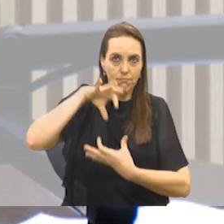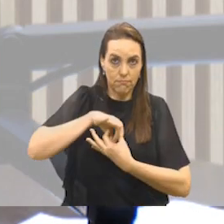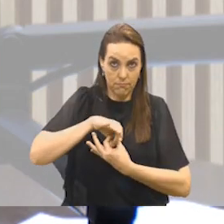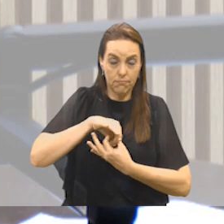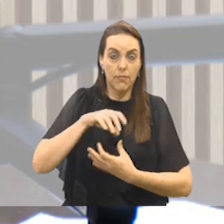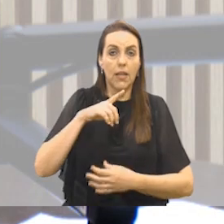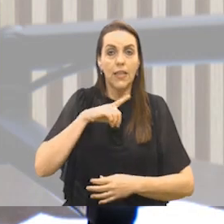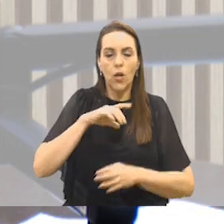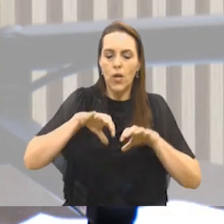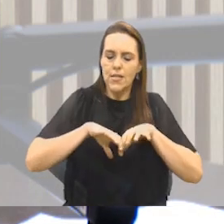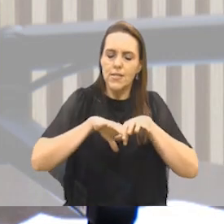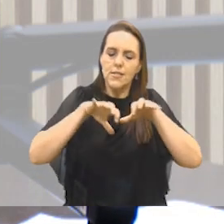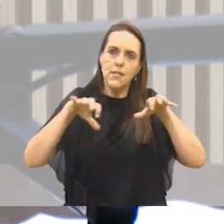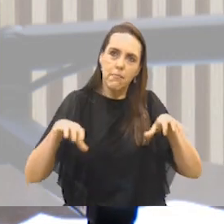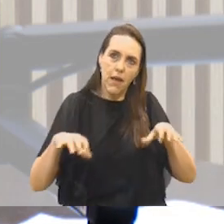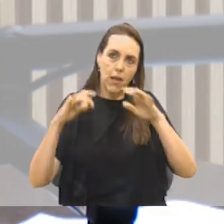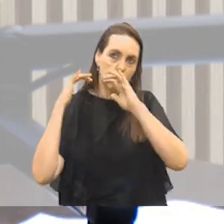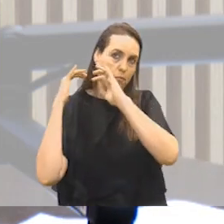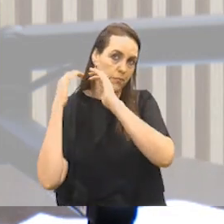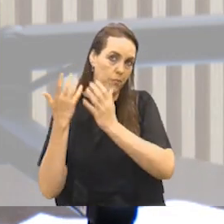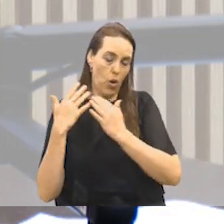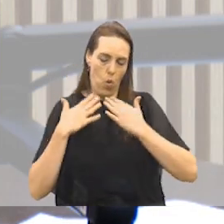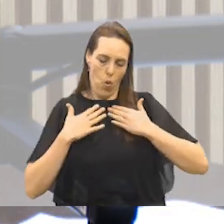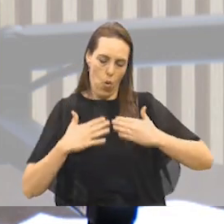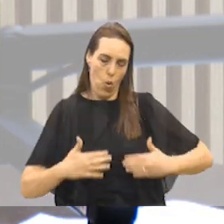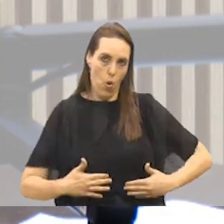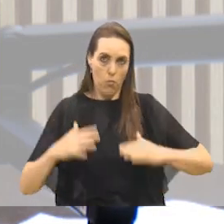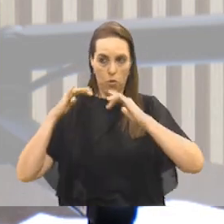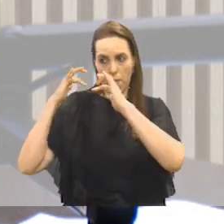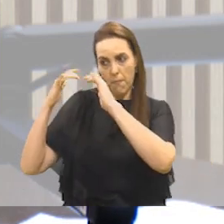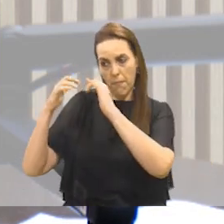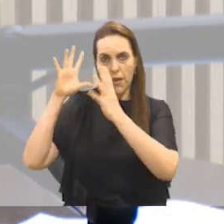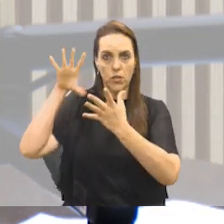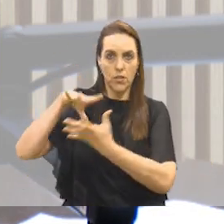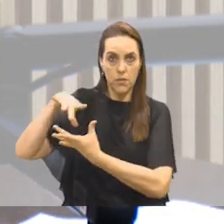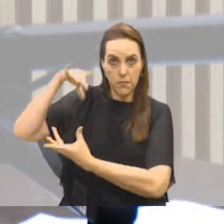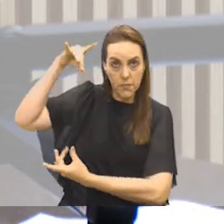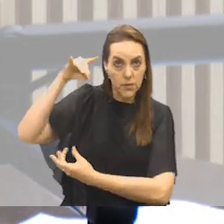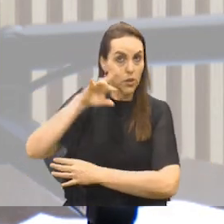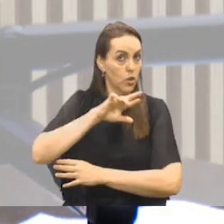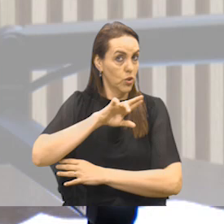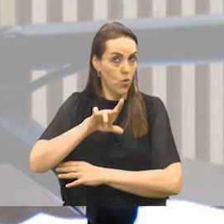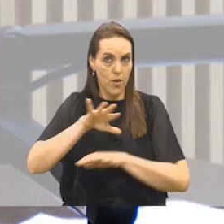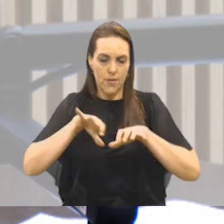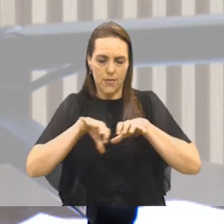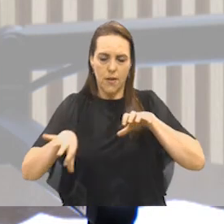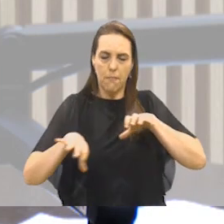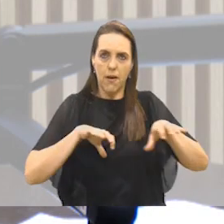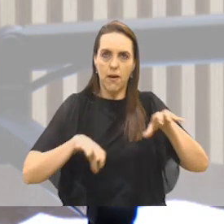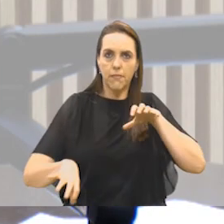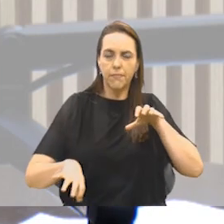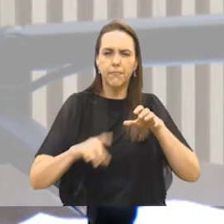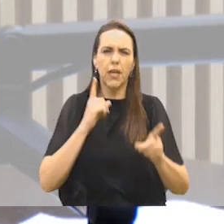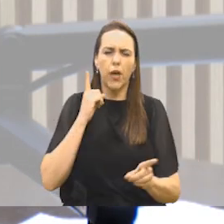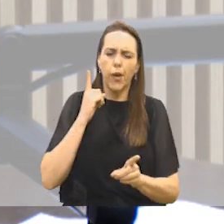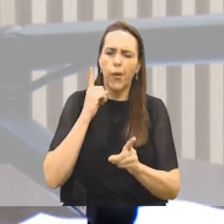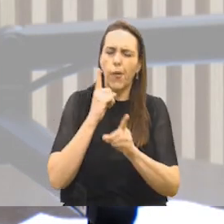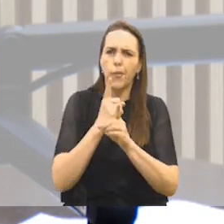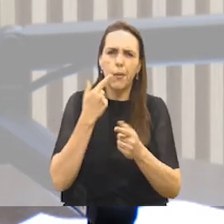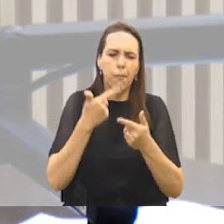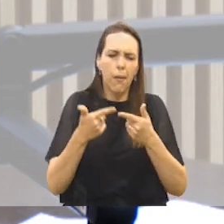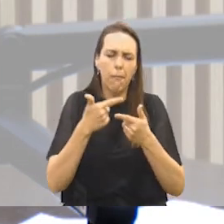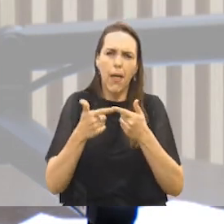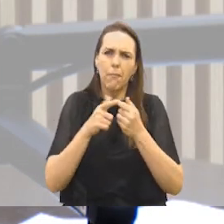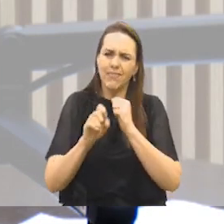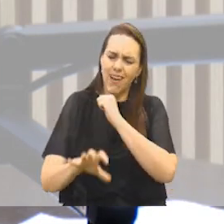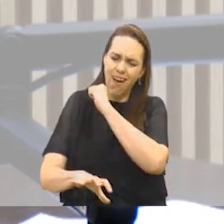humano em sua totalidade. Ela não separa, por exemplo, só o corpo, a mente e o espírito. Ela procura